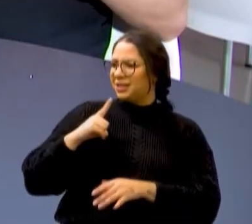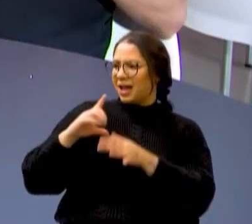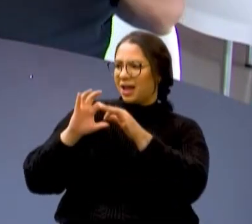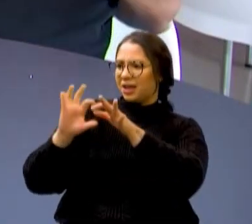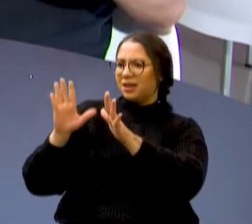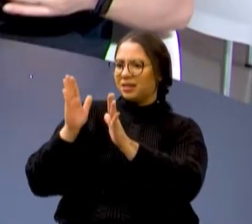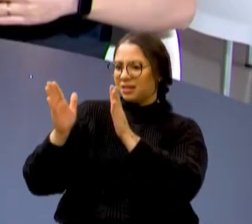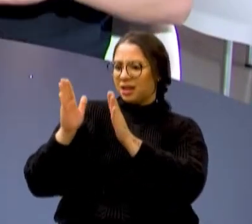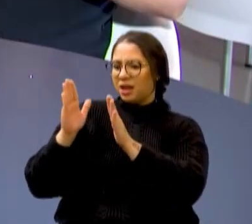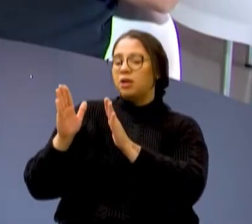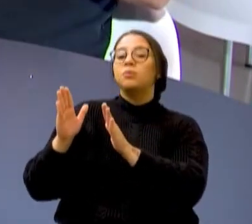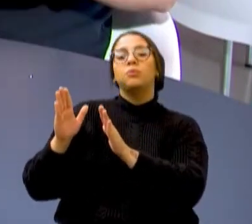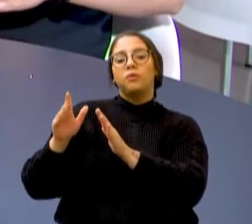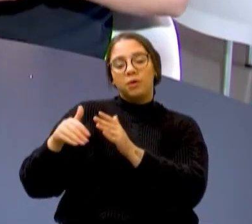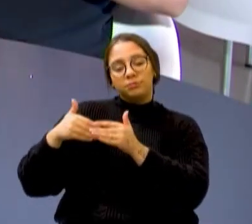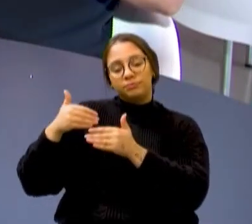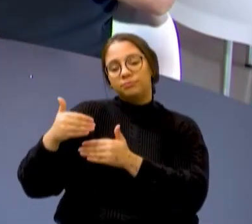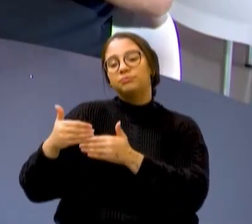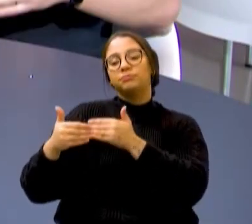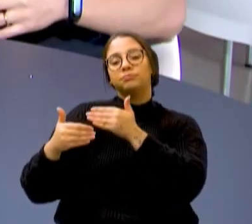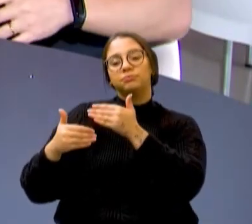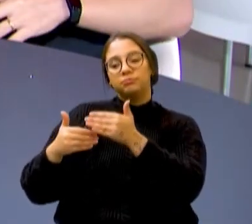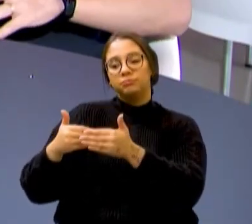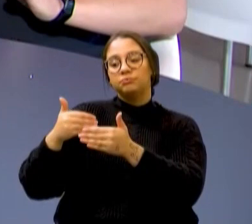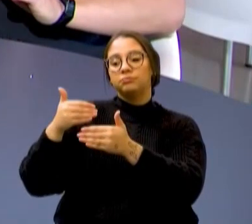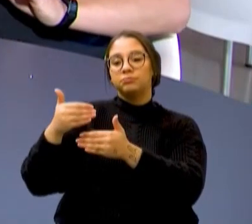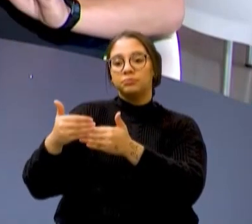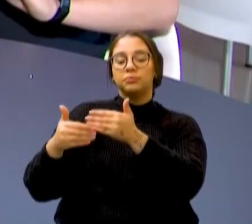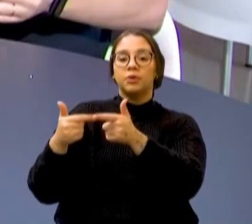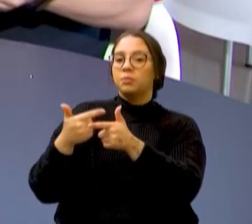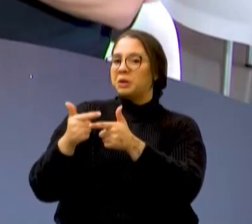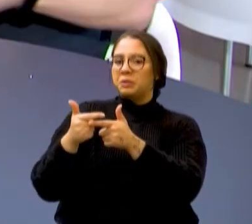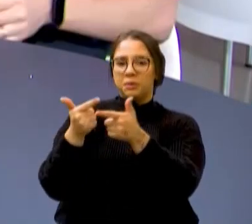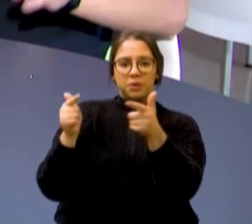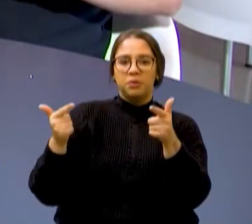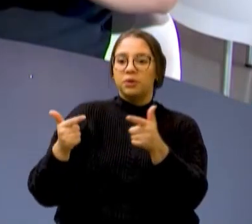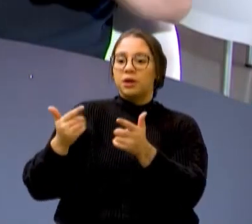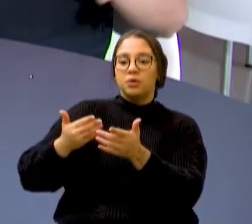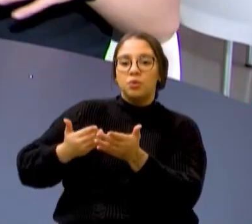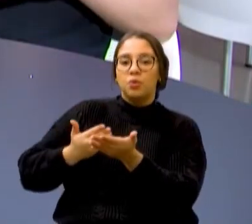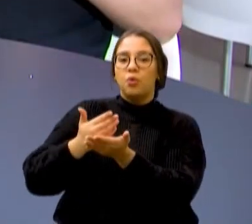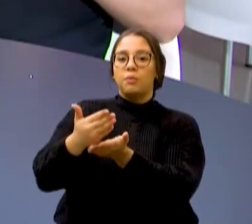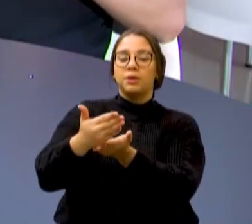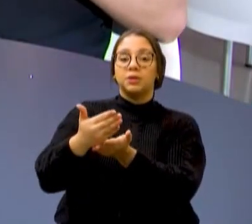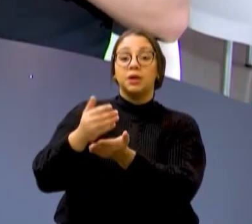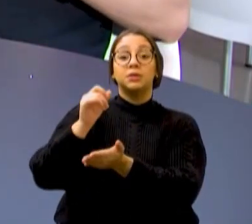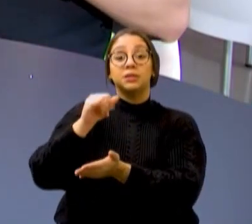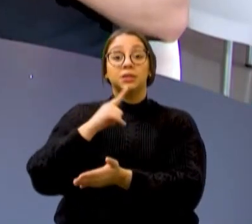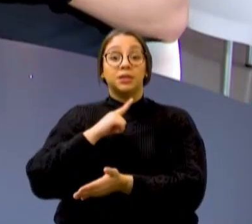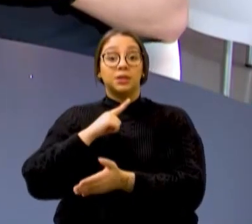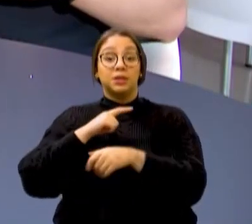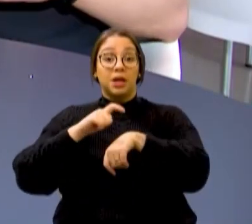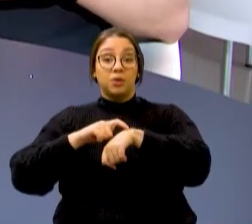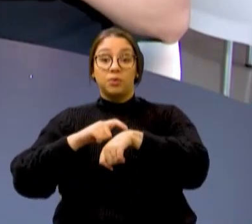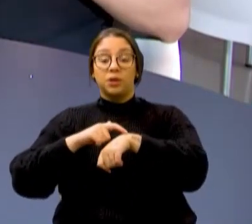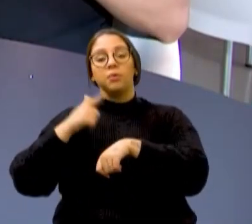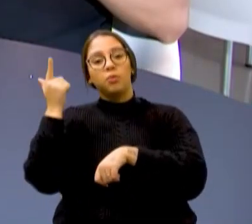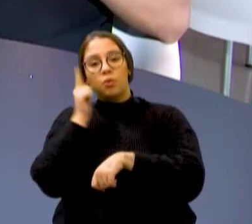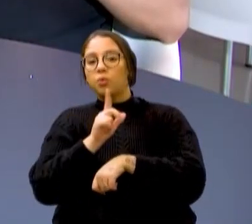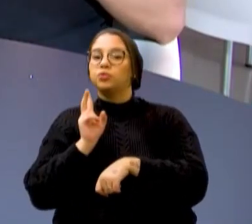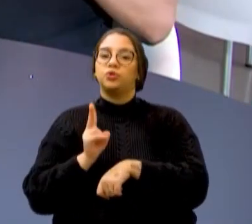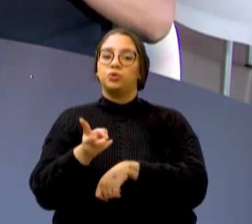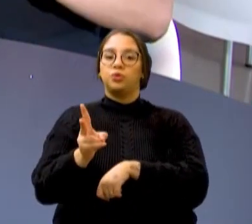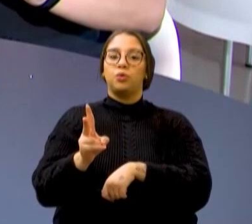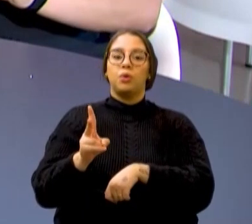tempo, manda ver. Se não tiver tempo, vai aos pouquinhos, vai desenferrujando. Não tem nenhuma contraindicação, já começar mais forte. Se tiver tempo, segue